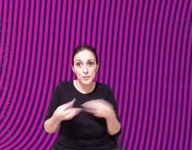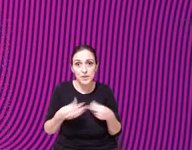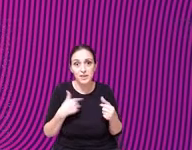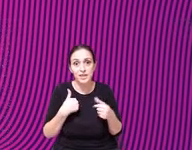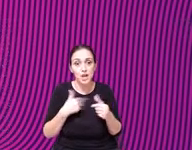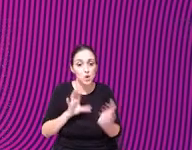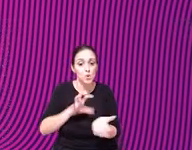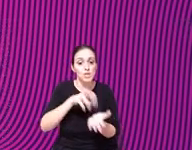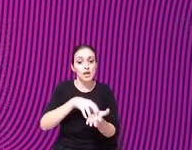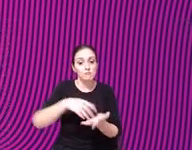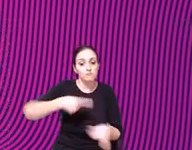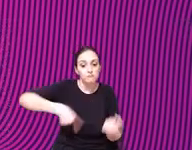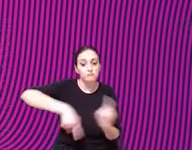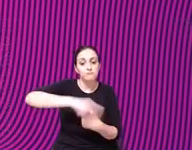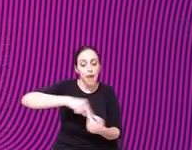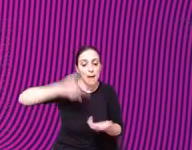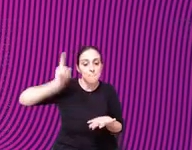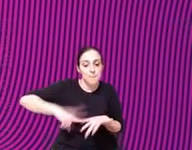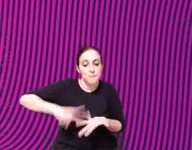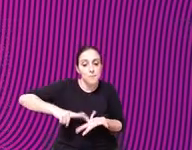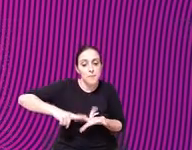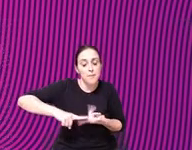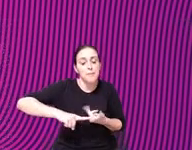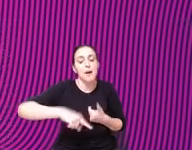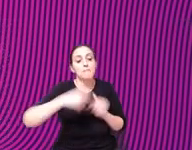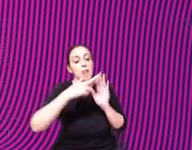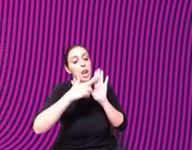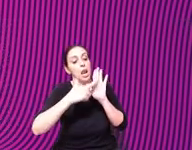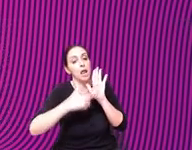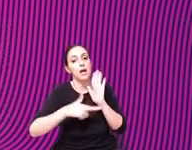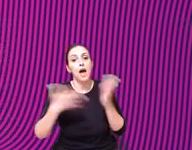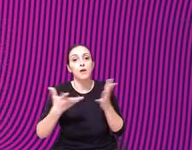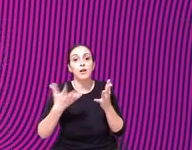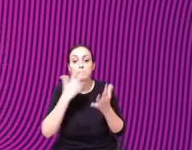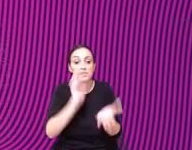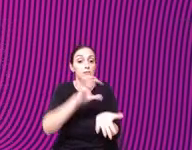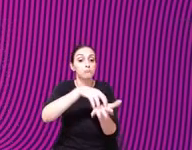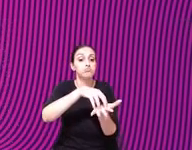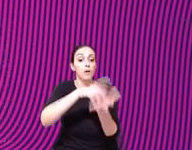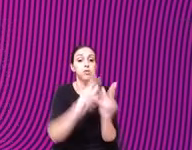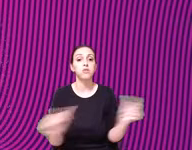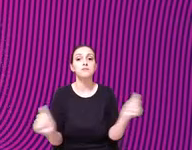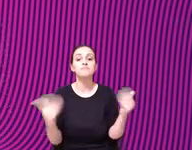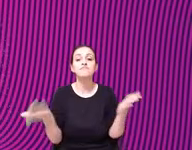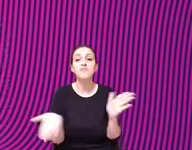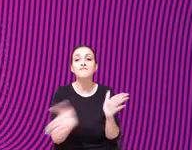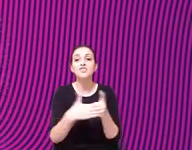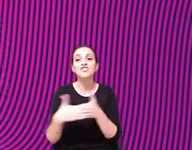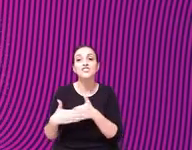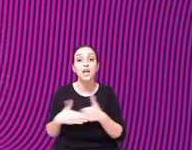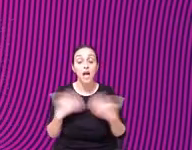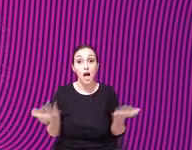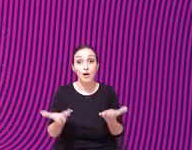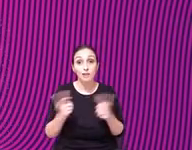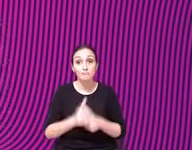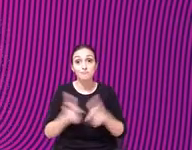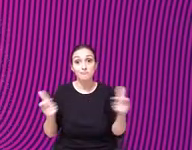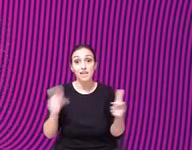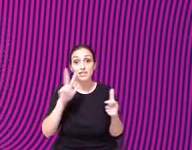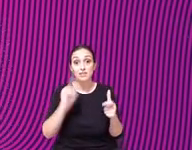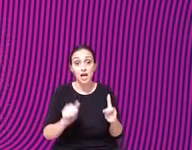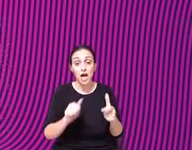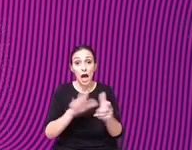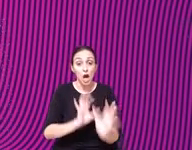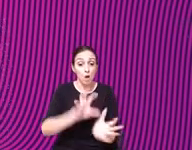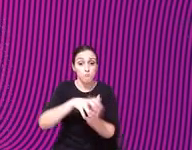de diálise com tais pré-requisitos, essas unidades estão desaparecendo. Então, o que nós vamos ter cada vez mais são mega unidades